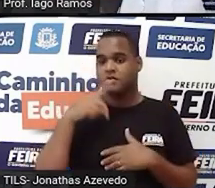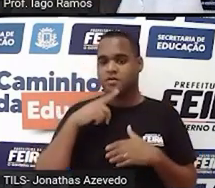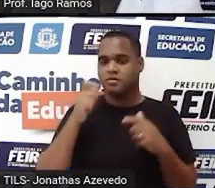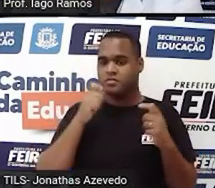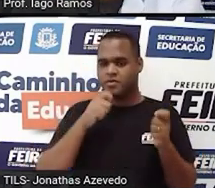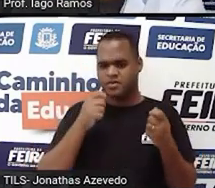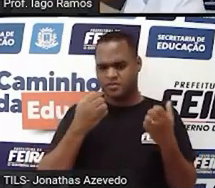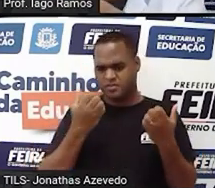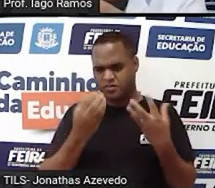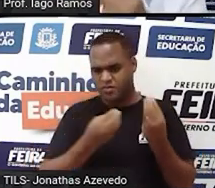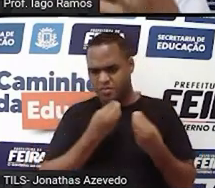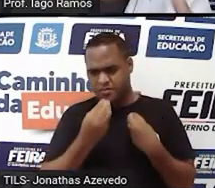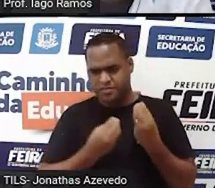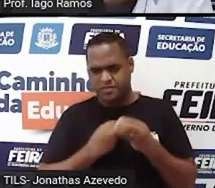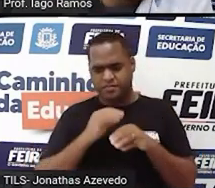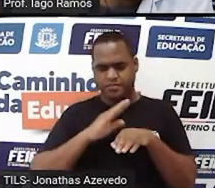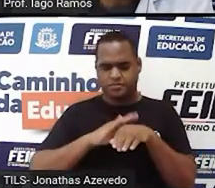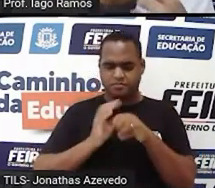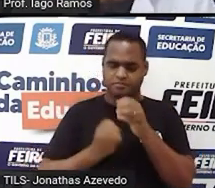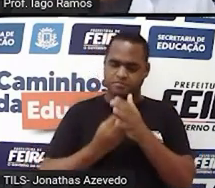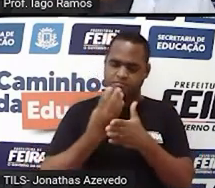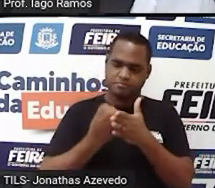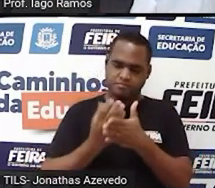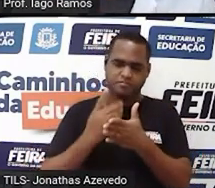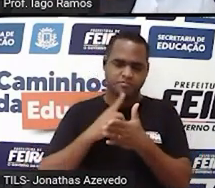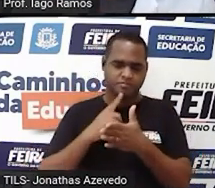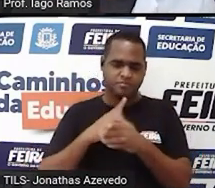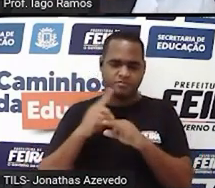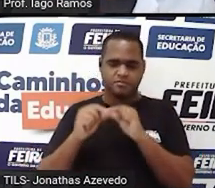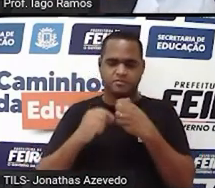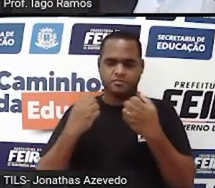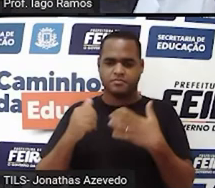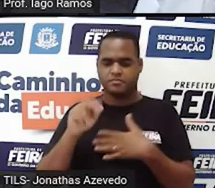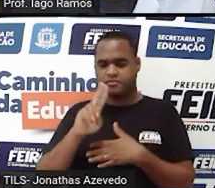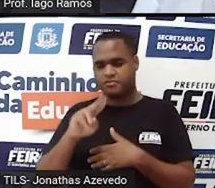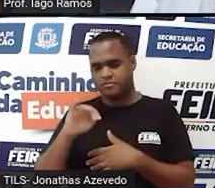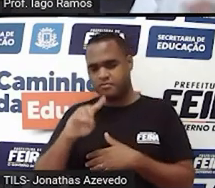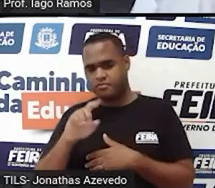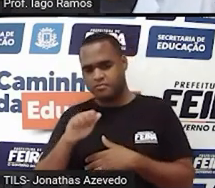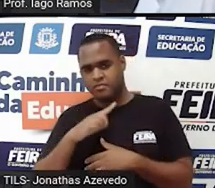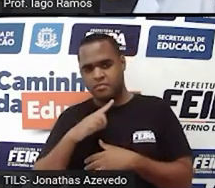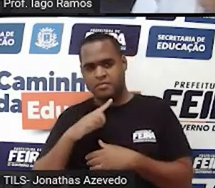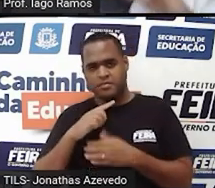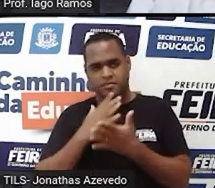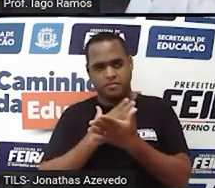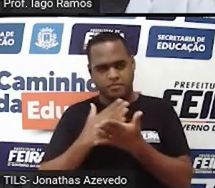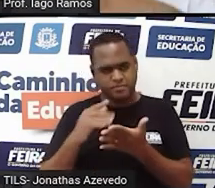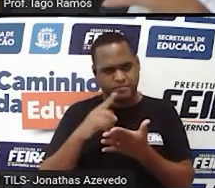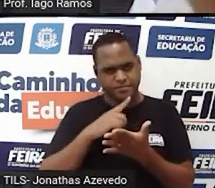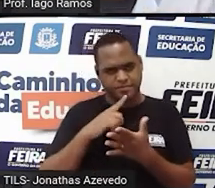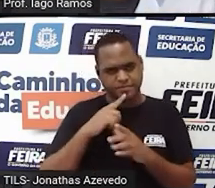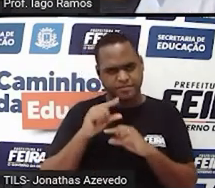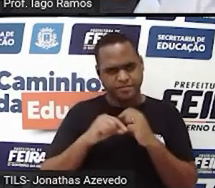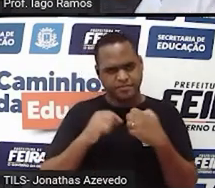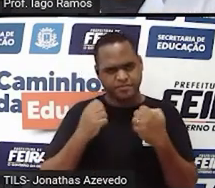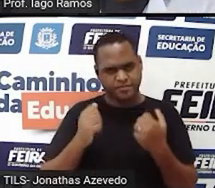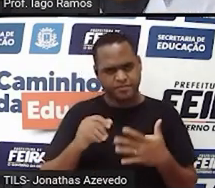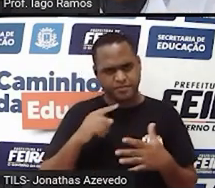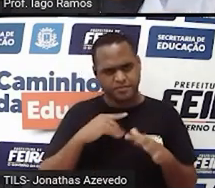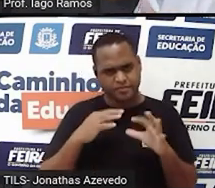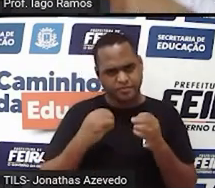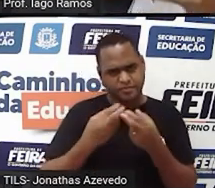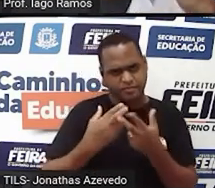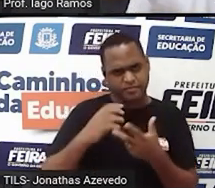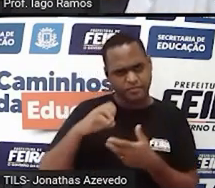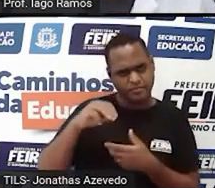forem de como aparecer né as unidades de medida se forem metro metro cúbico centímetro